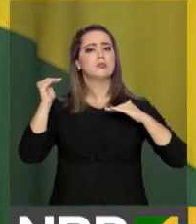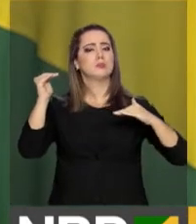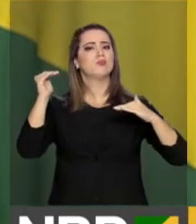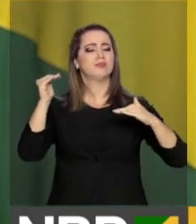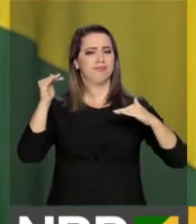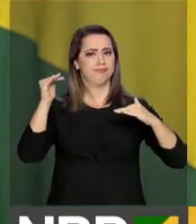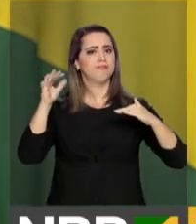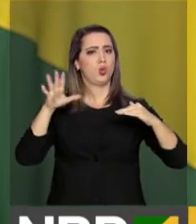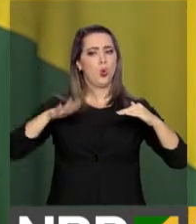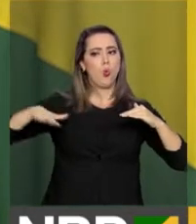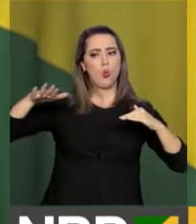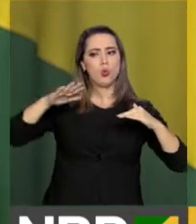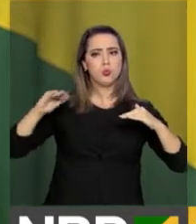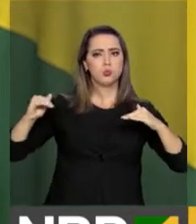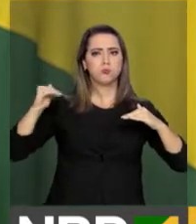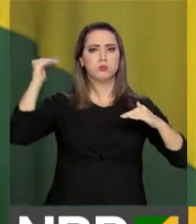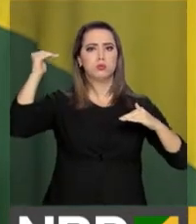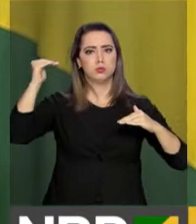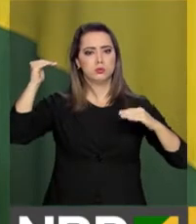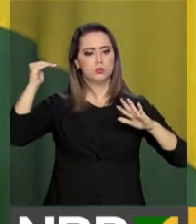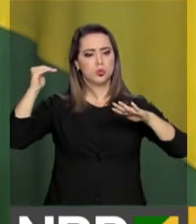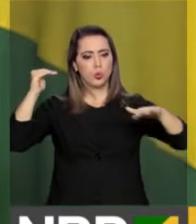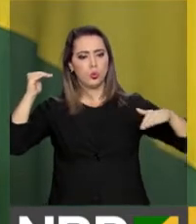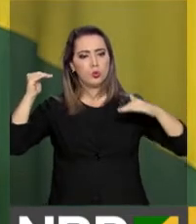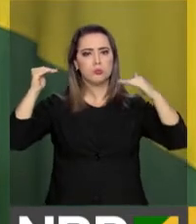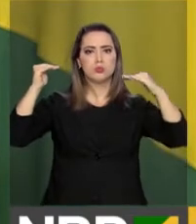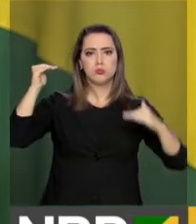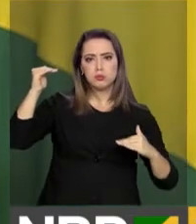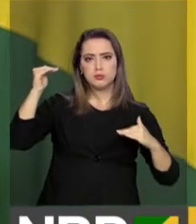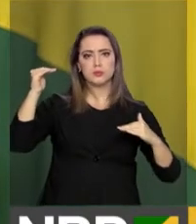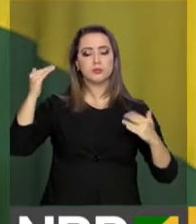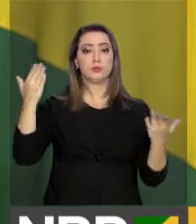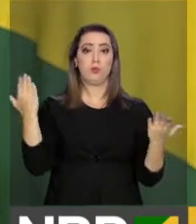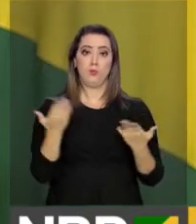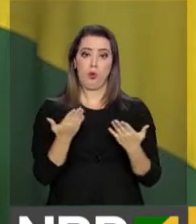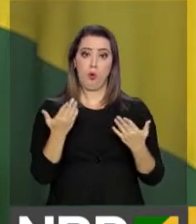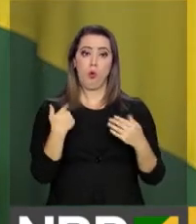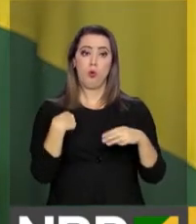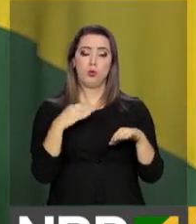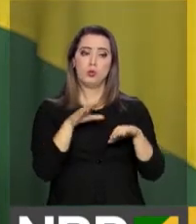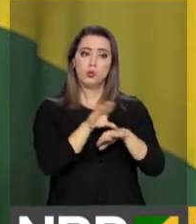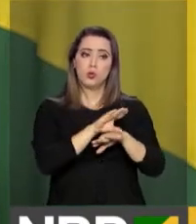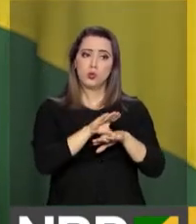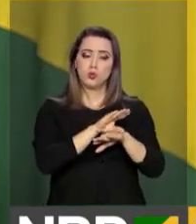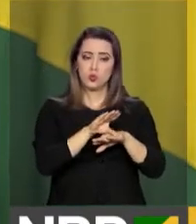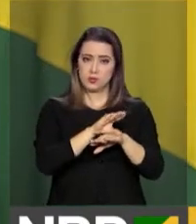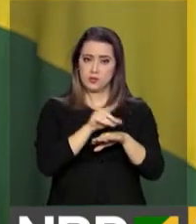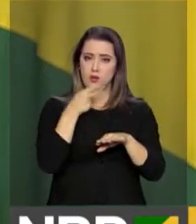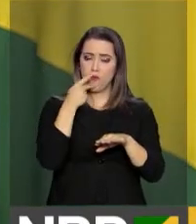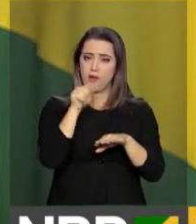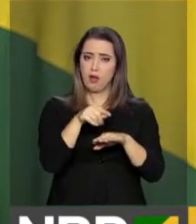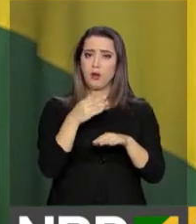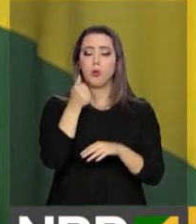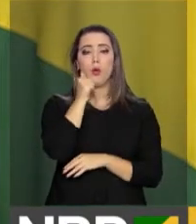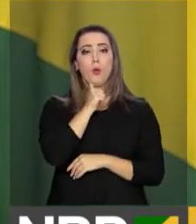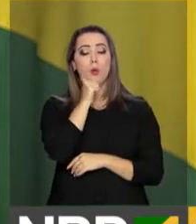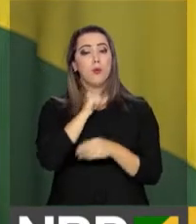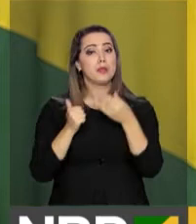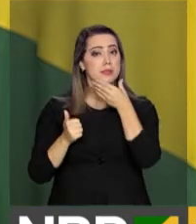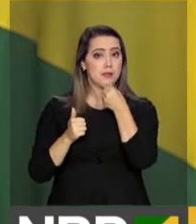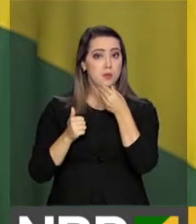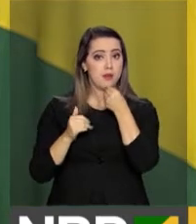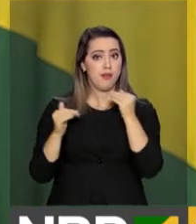da igualdade enaltecido pelo nosso texto constitucional não dá condições homens e mulheres são iguais em direitos e